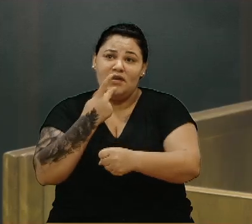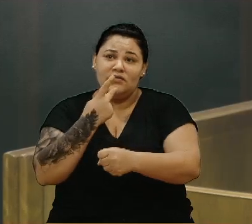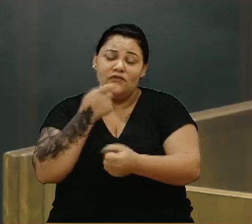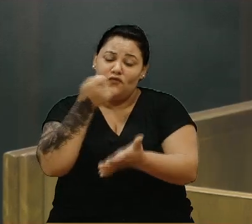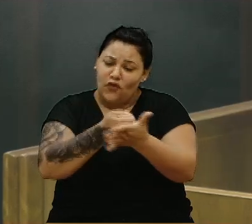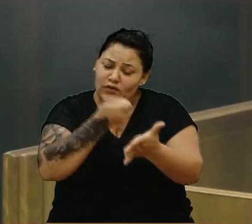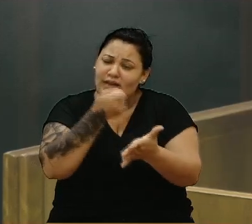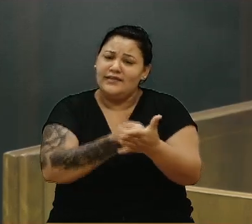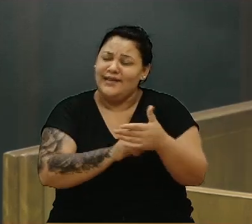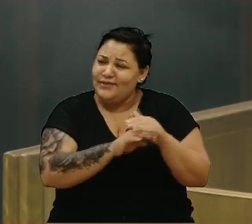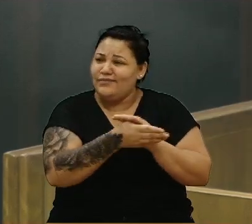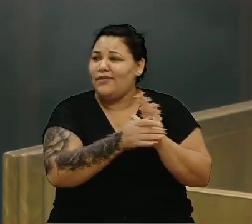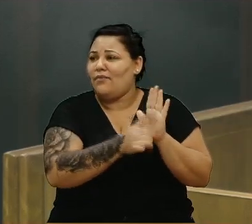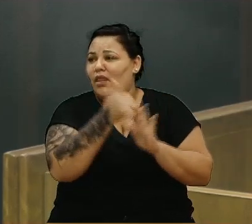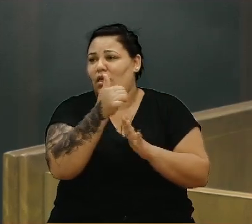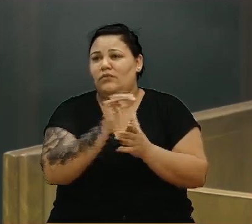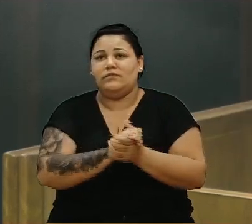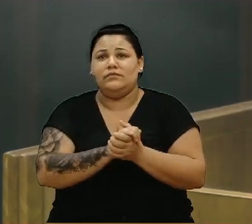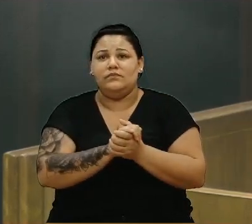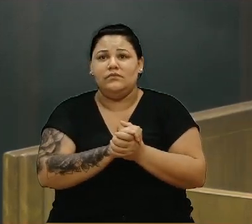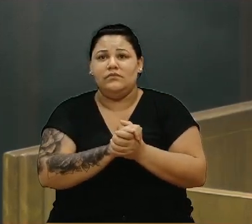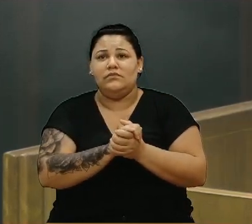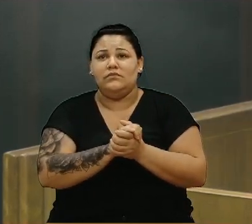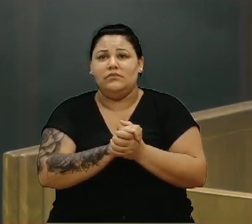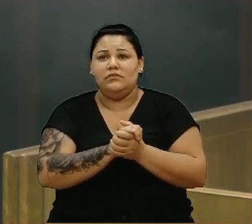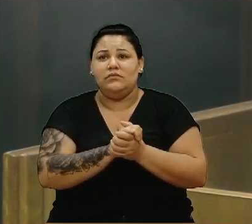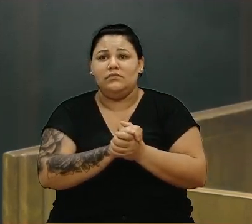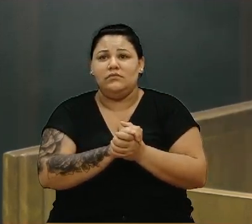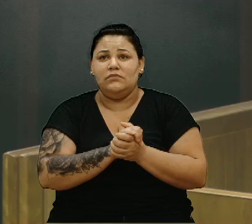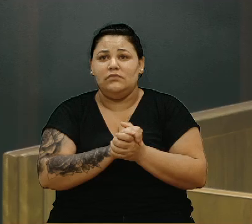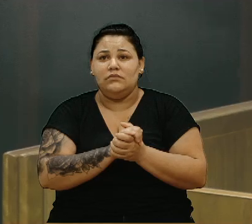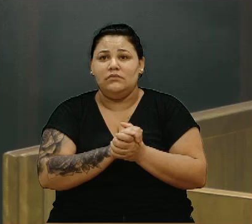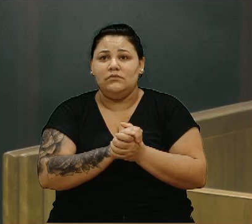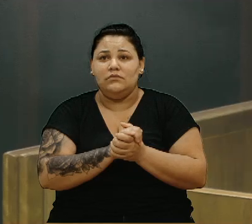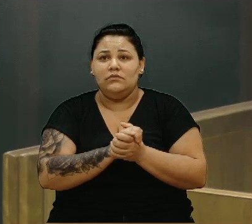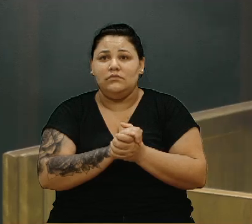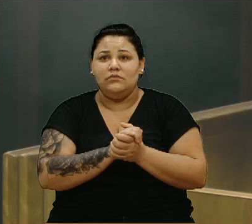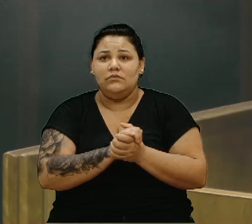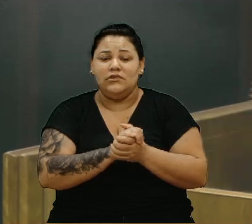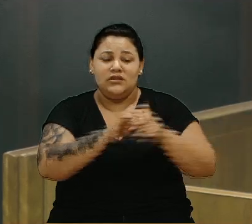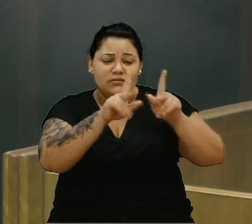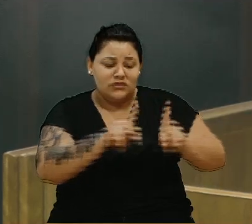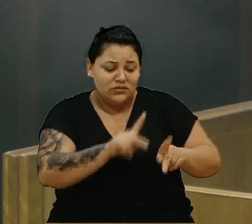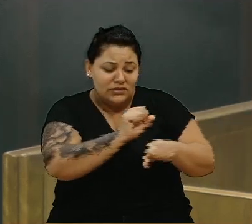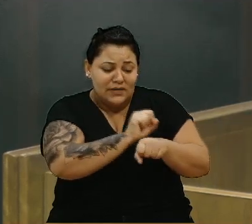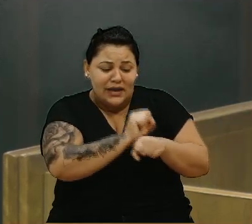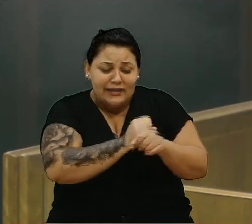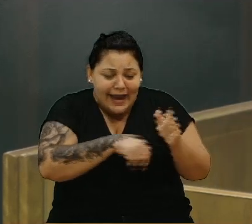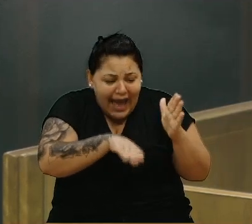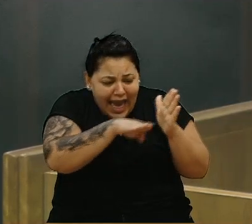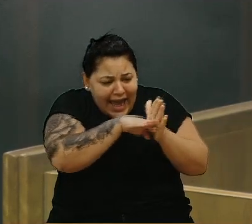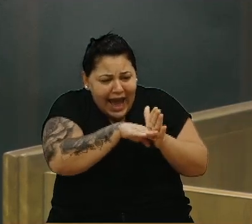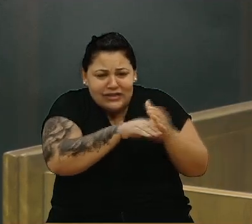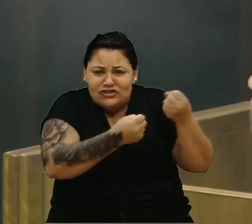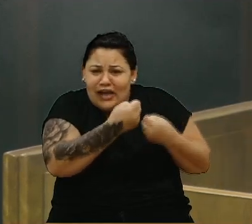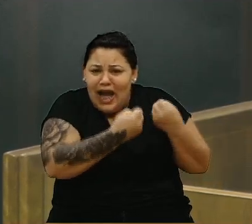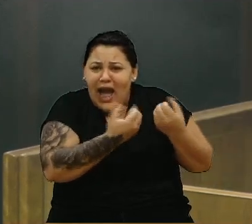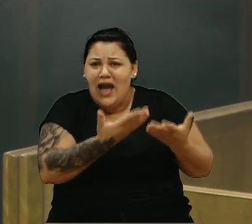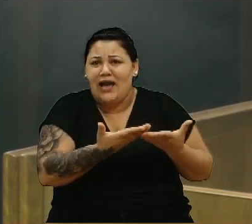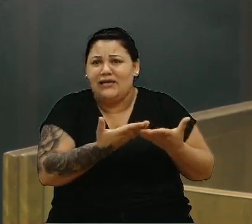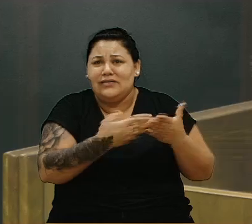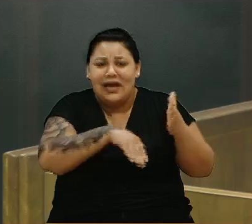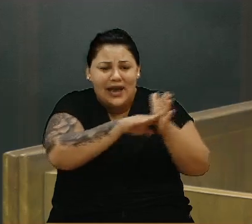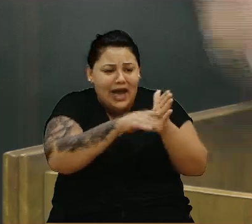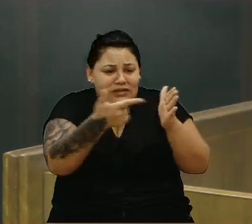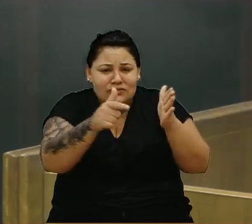readequar. Então, eu fui lá no ambulatório e as pessoas aguardam na garagem. Na garagem não